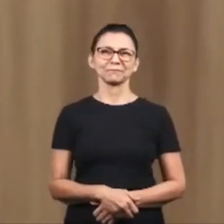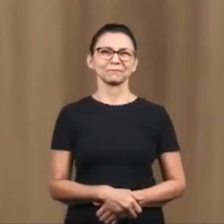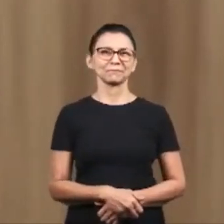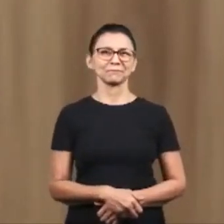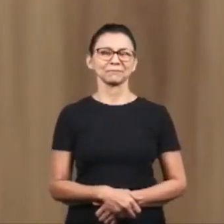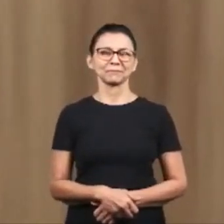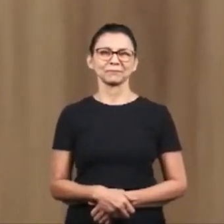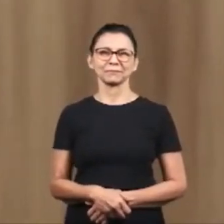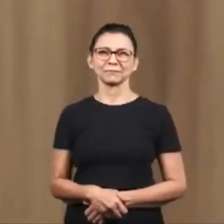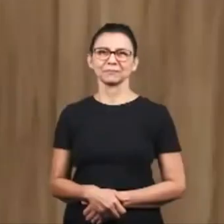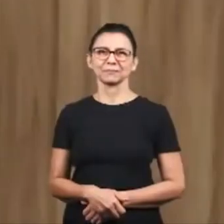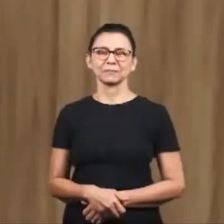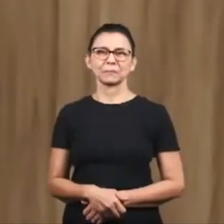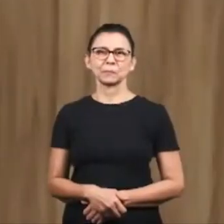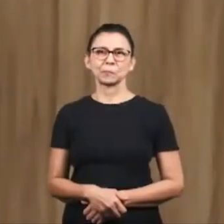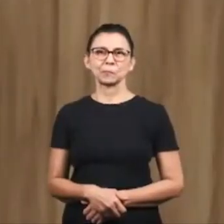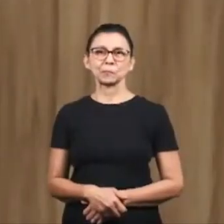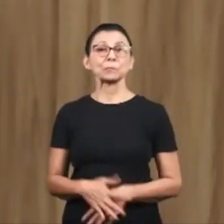1, 2, 3, 4.